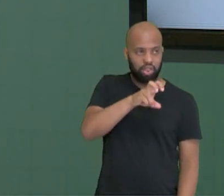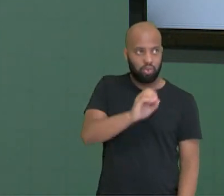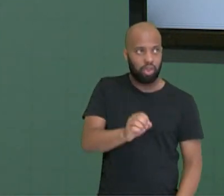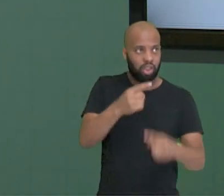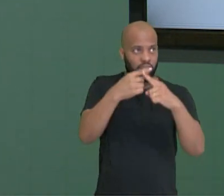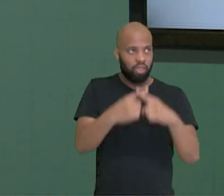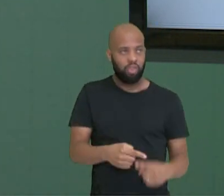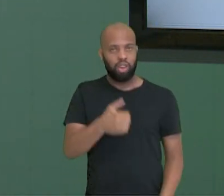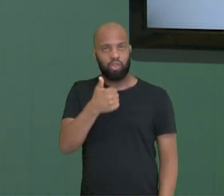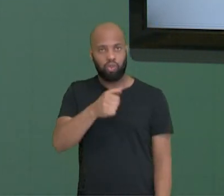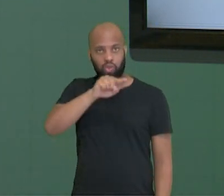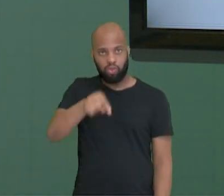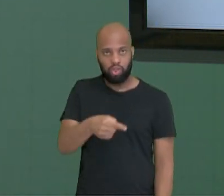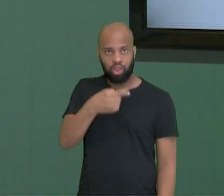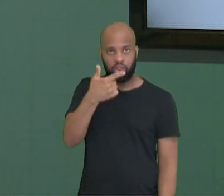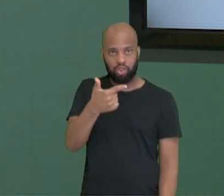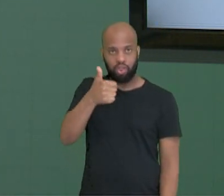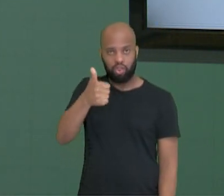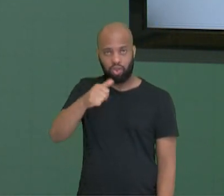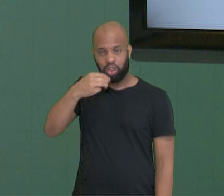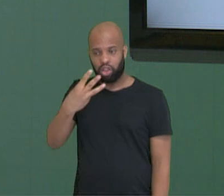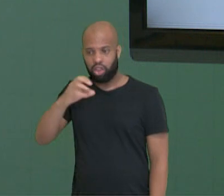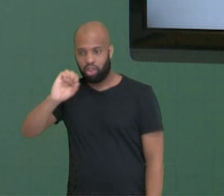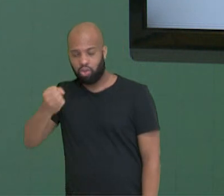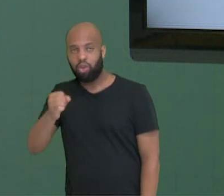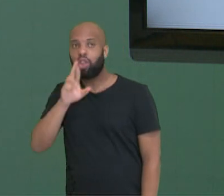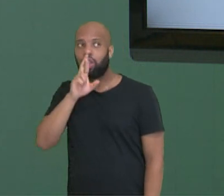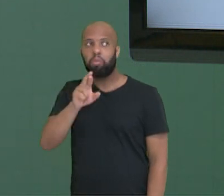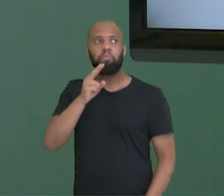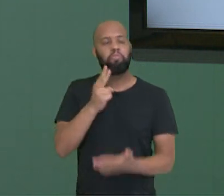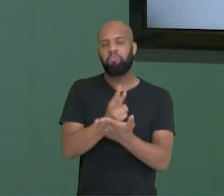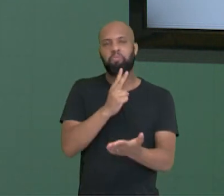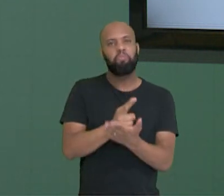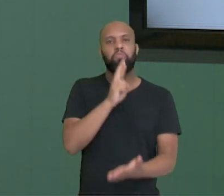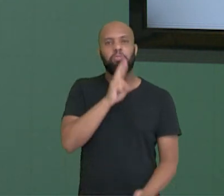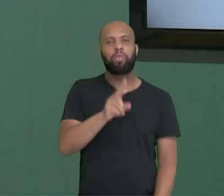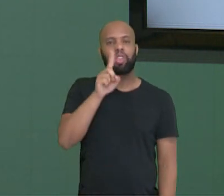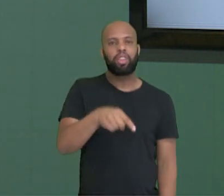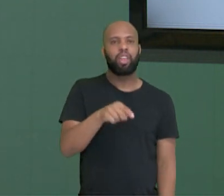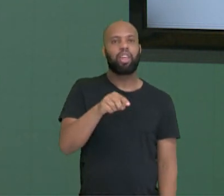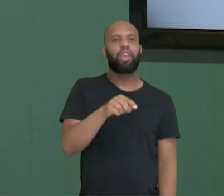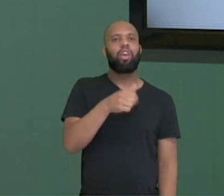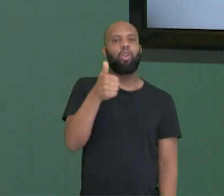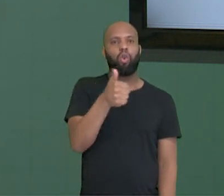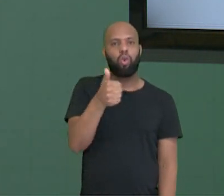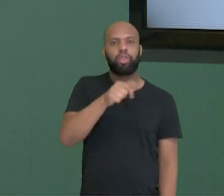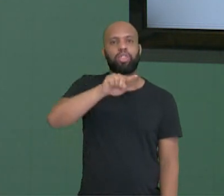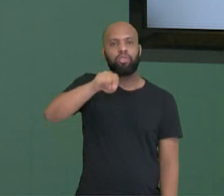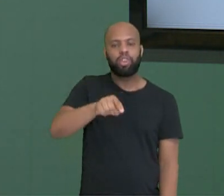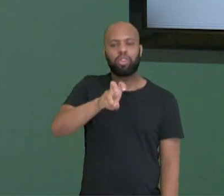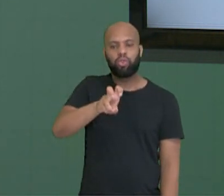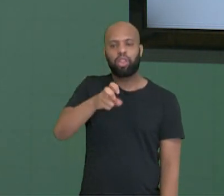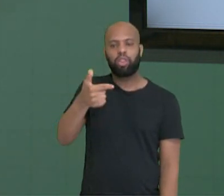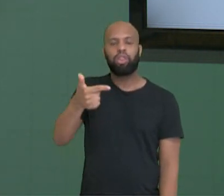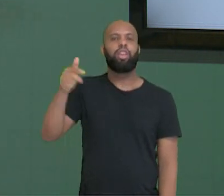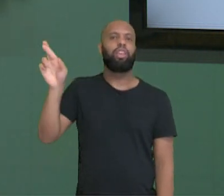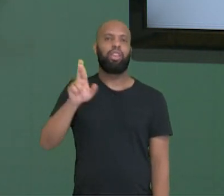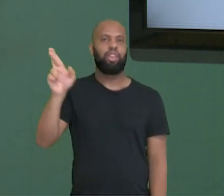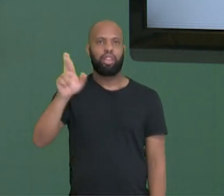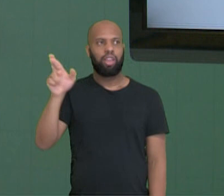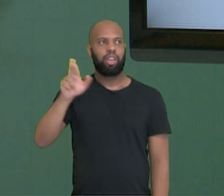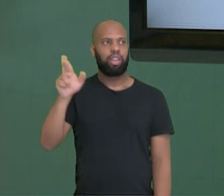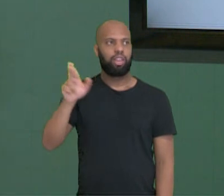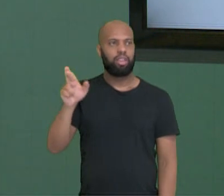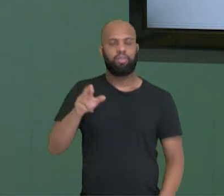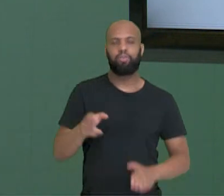ou seja, 1,2138, que me dá aproximadamente os mesmos R$ 11,52 ali. Uma diferença aqui